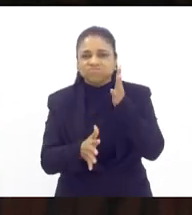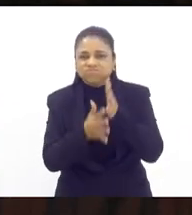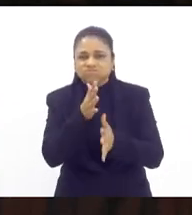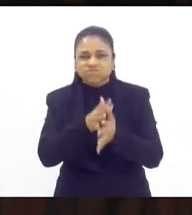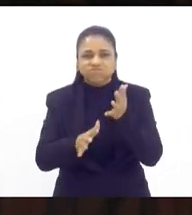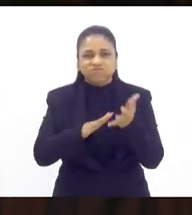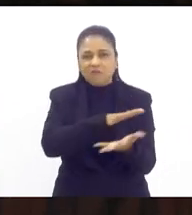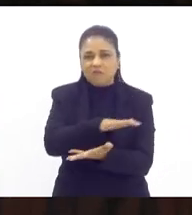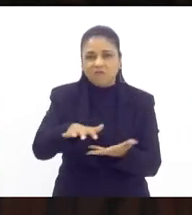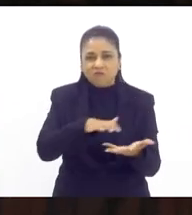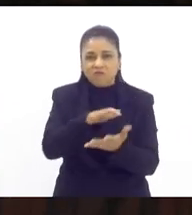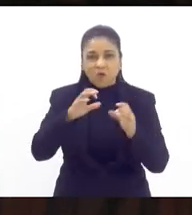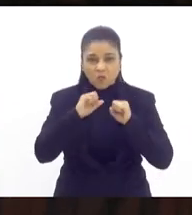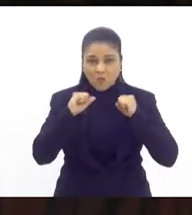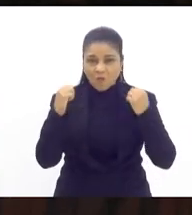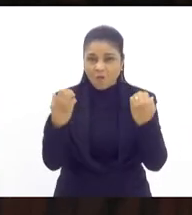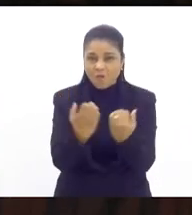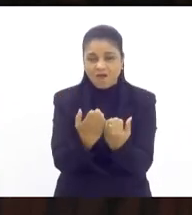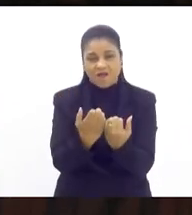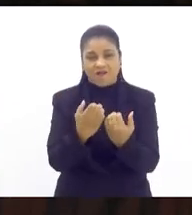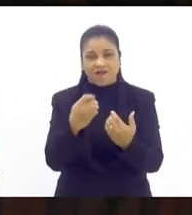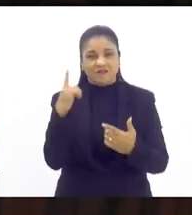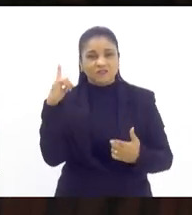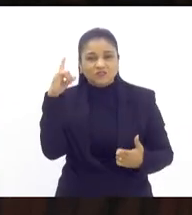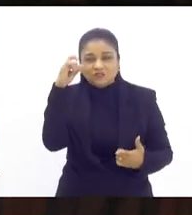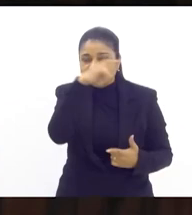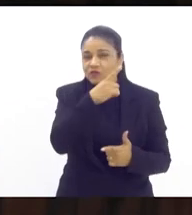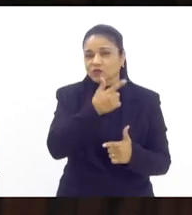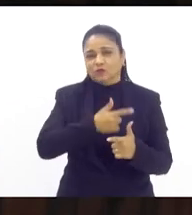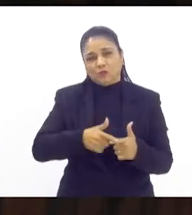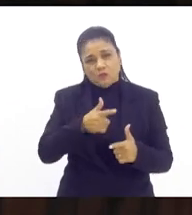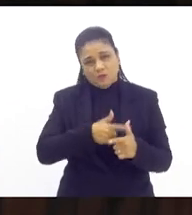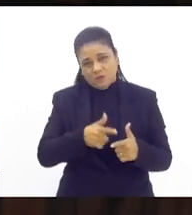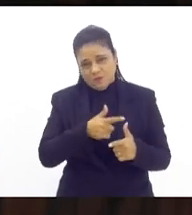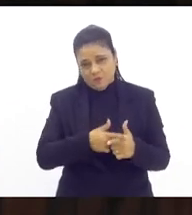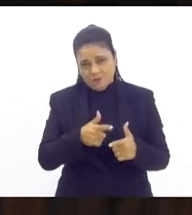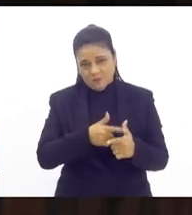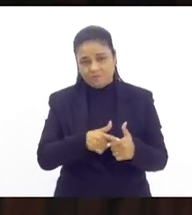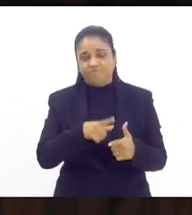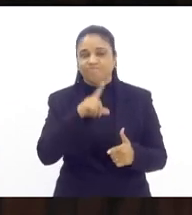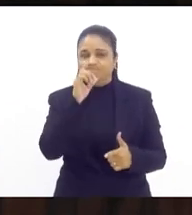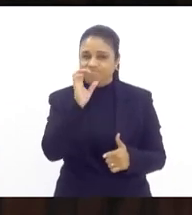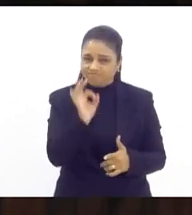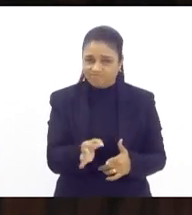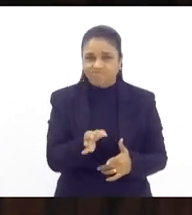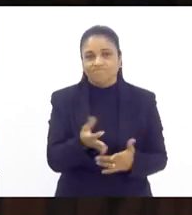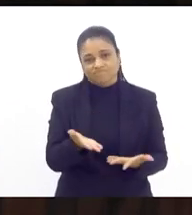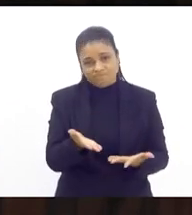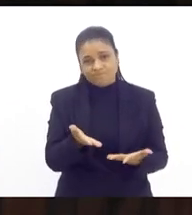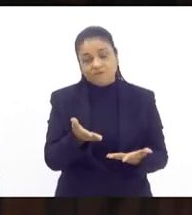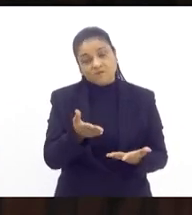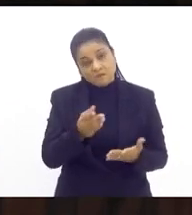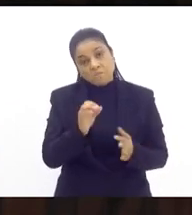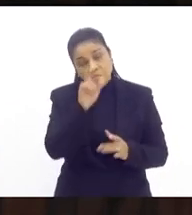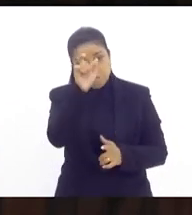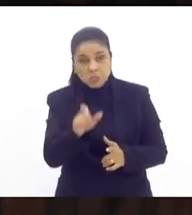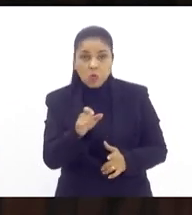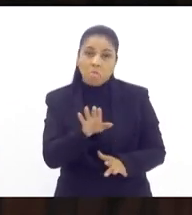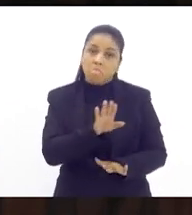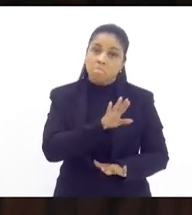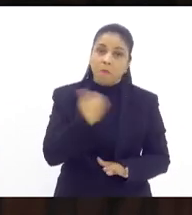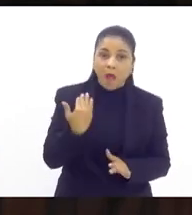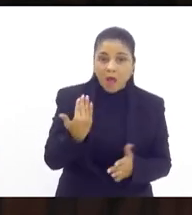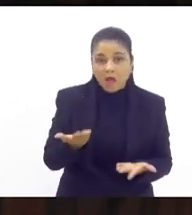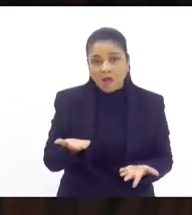Com certeza problemas vai ser certo certo e podendo chegar até a Fatalidade então